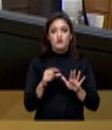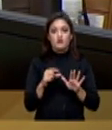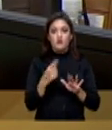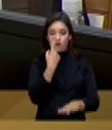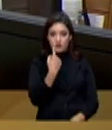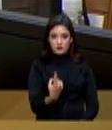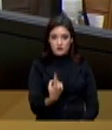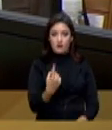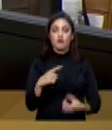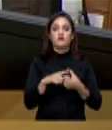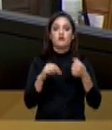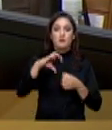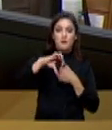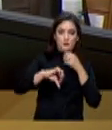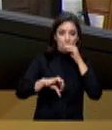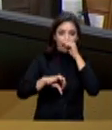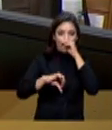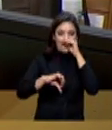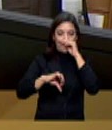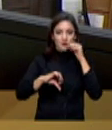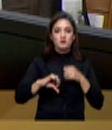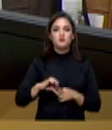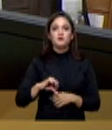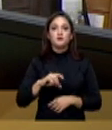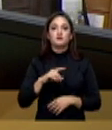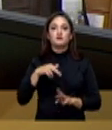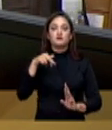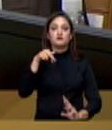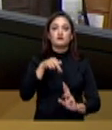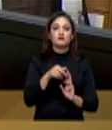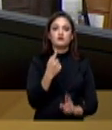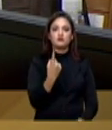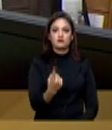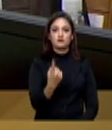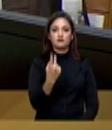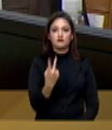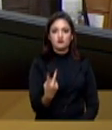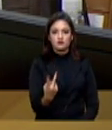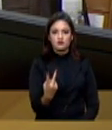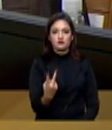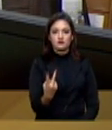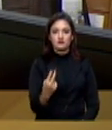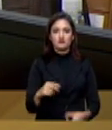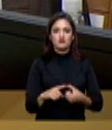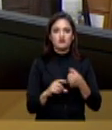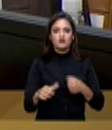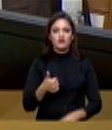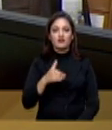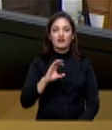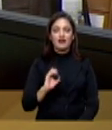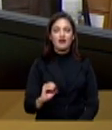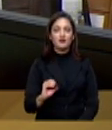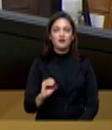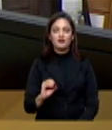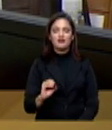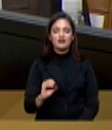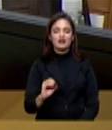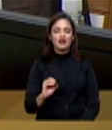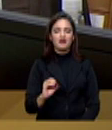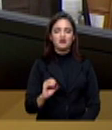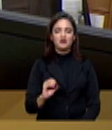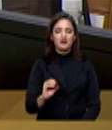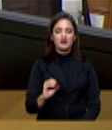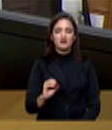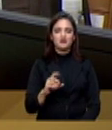oitavo para o primeiro e artigo 9º inciso 1 e 2 e artigo décimo capítulo da